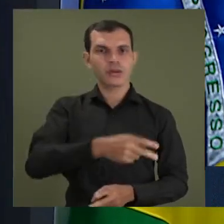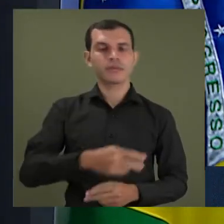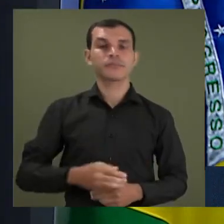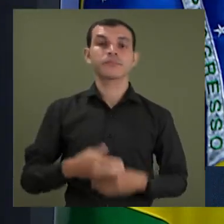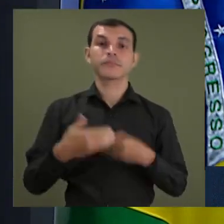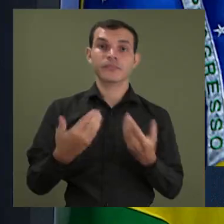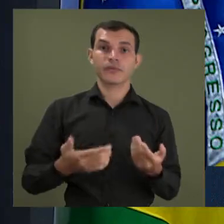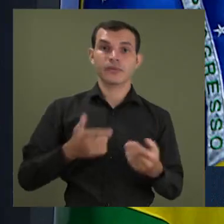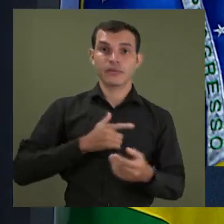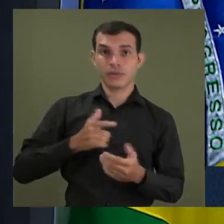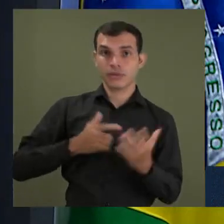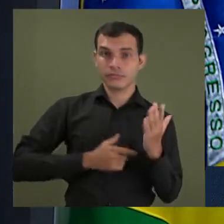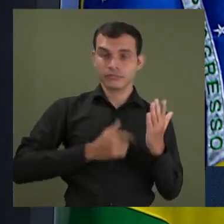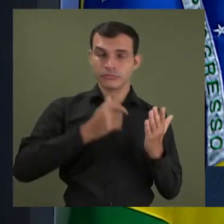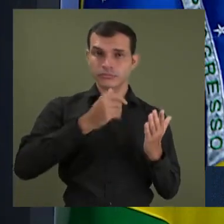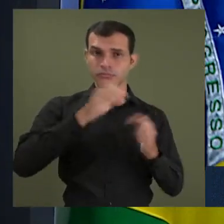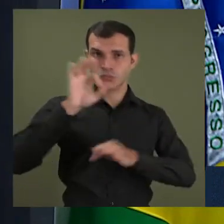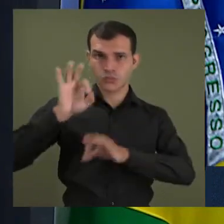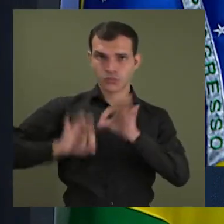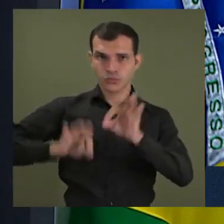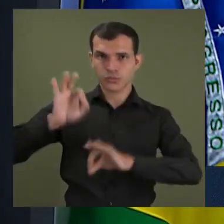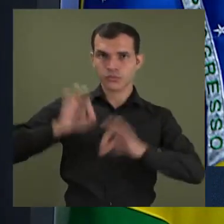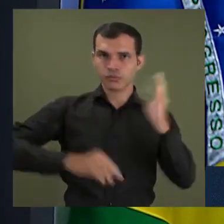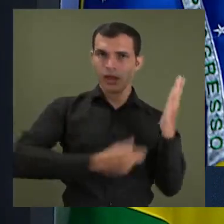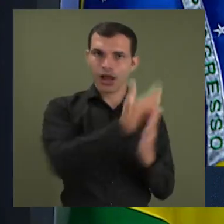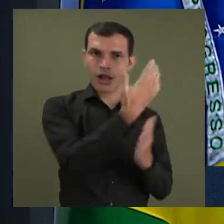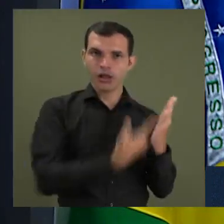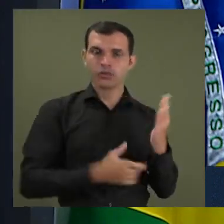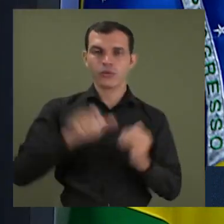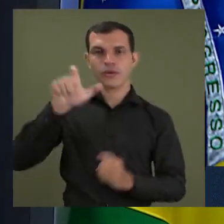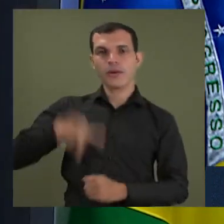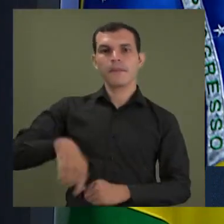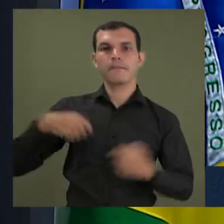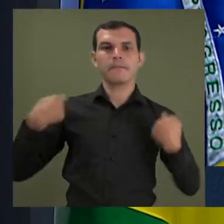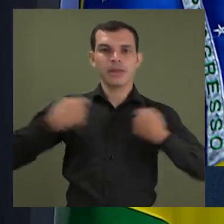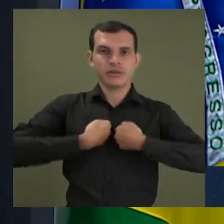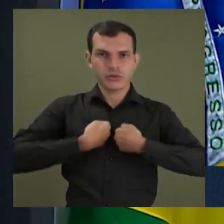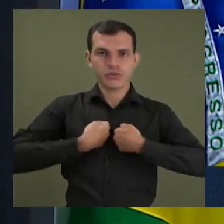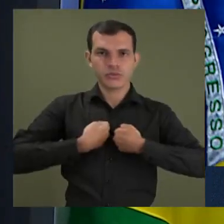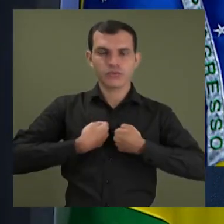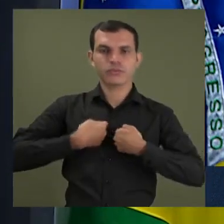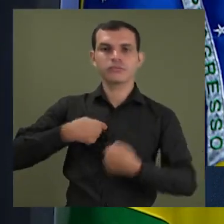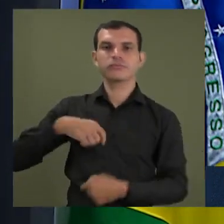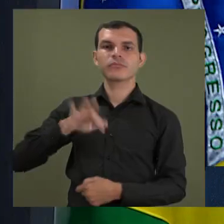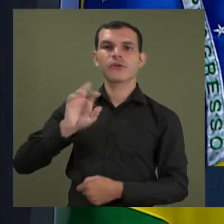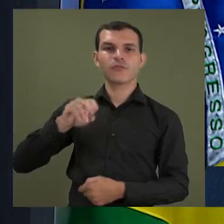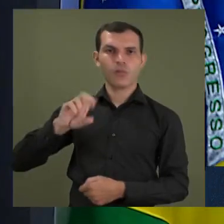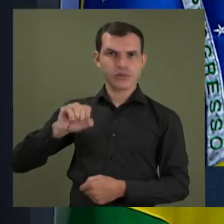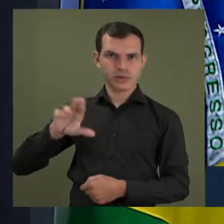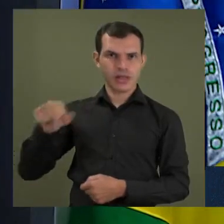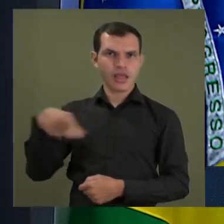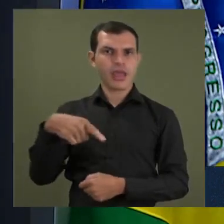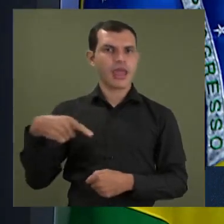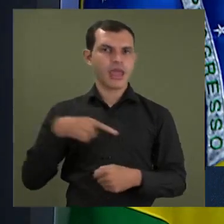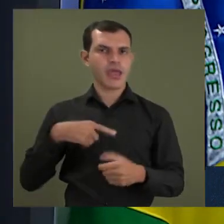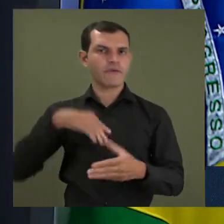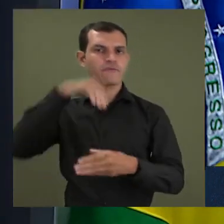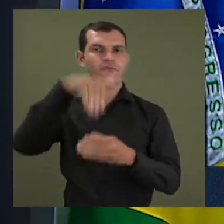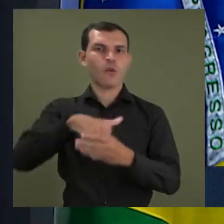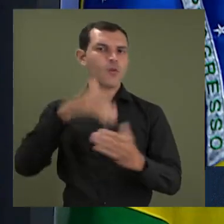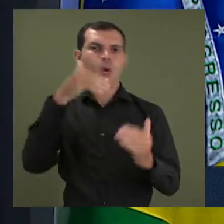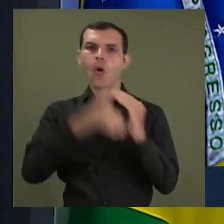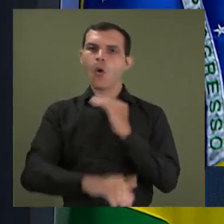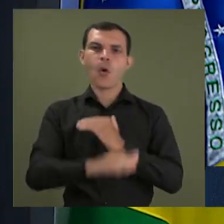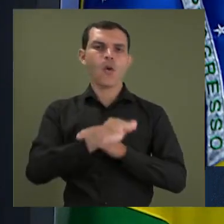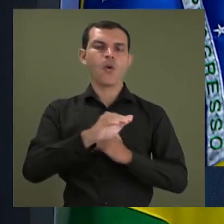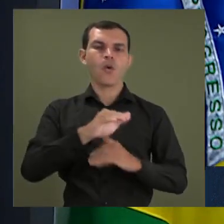julgamento, ministro Reinaldo Soares da Fonseca, votou contra a condenação. Ele disse que era